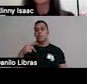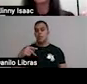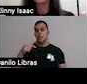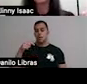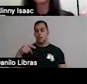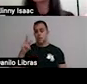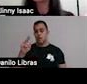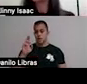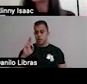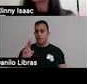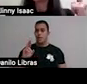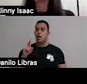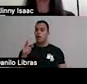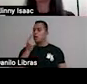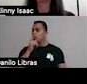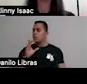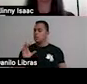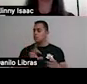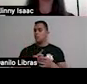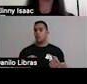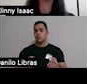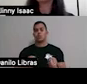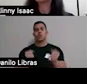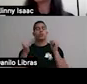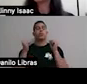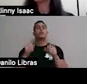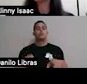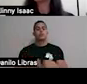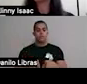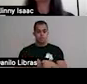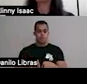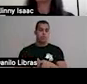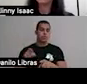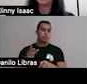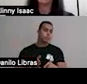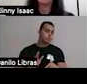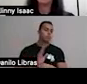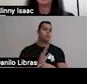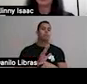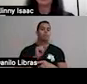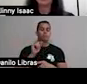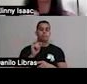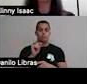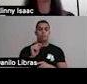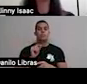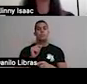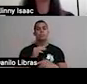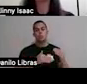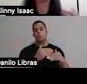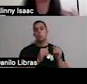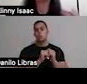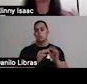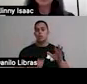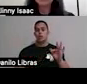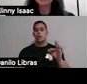de resposta ao estresse, e que a fosforilação, portanto, de PKR levava ao aumento da fosforilação de F2-alfa,